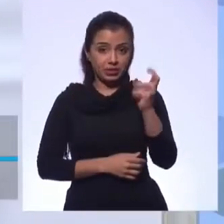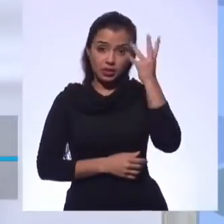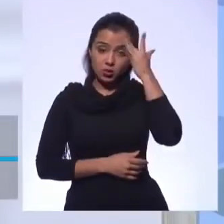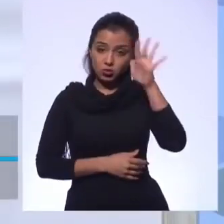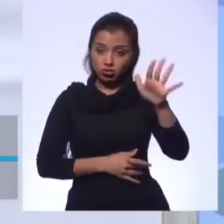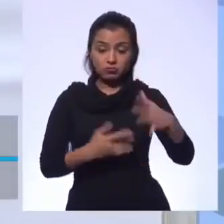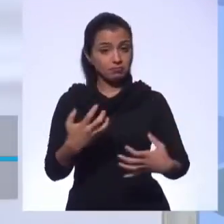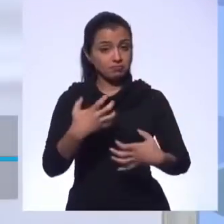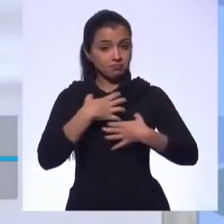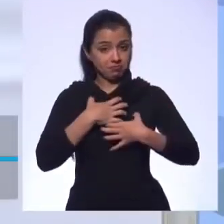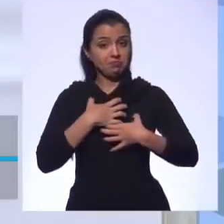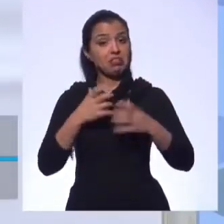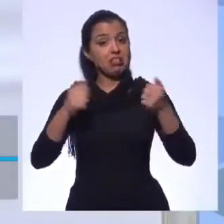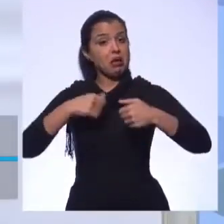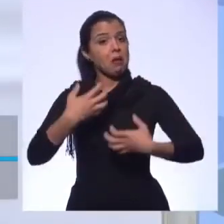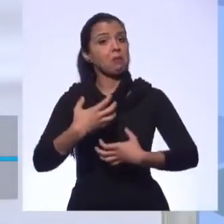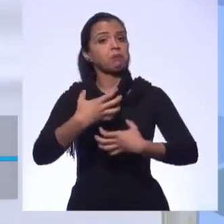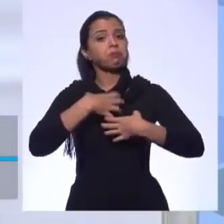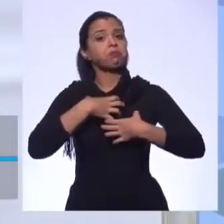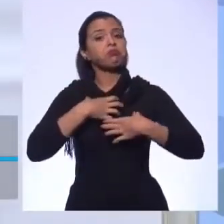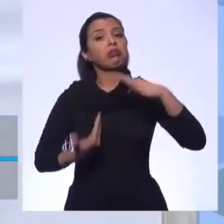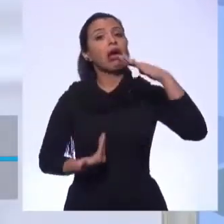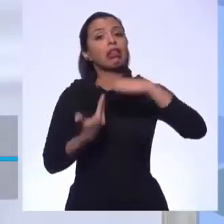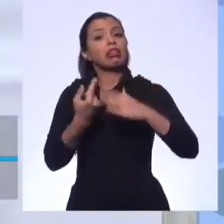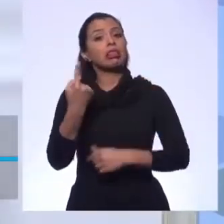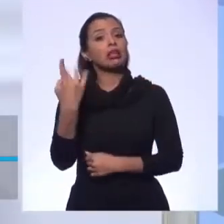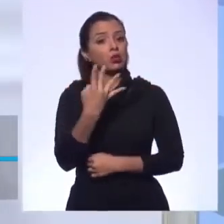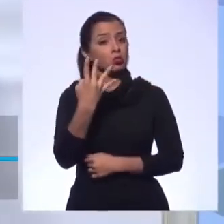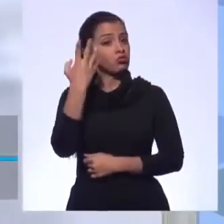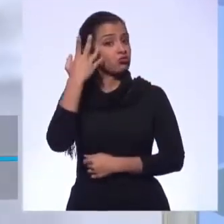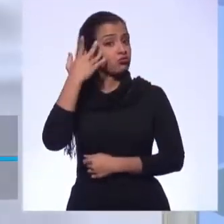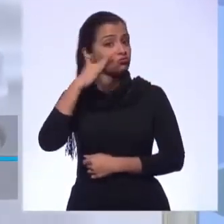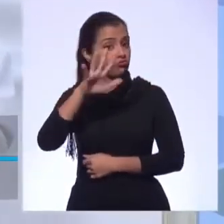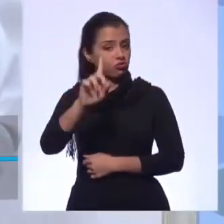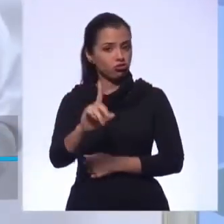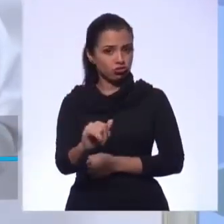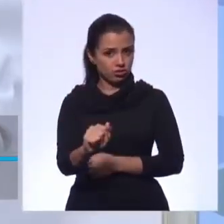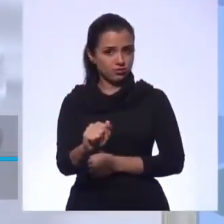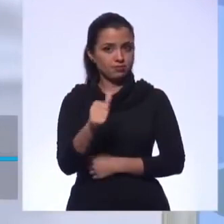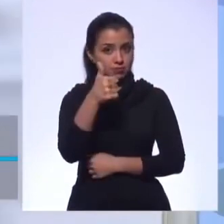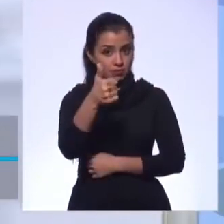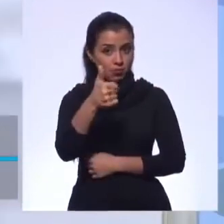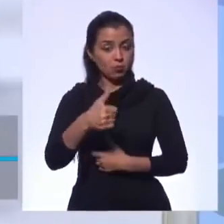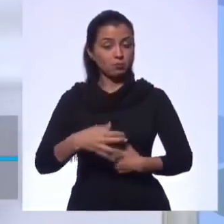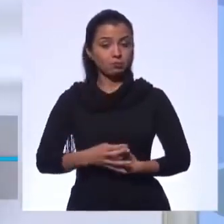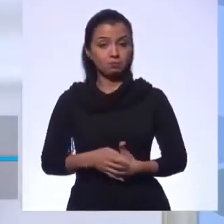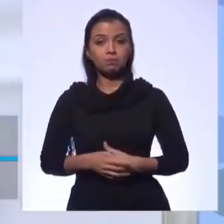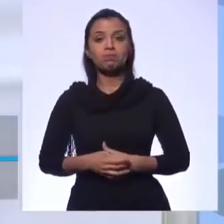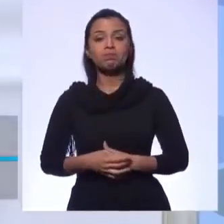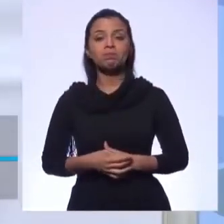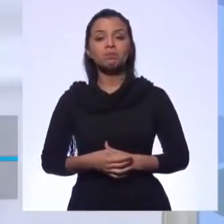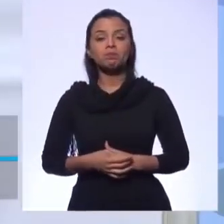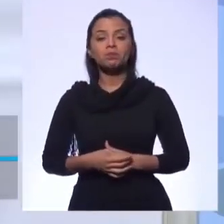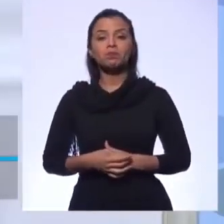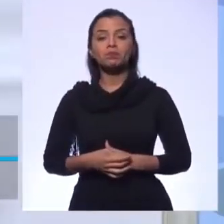manifestar, podendo atingir até 14 dias, tá bom? Então, o que, que vai